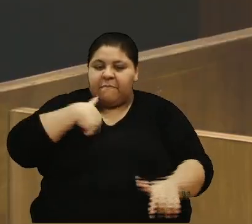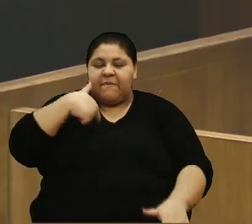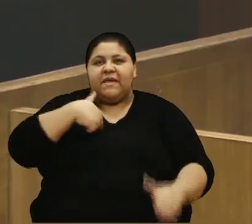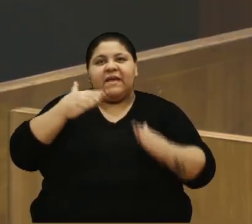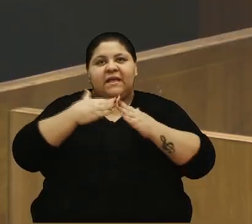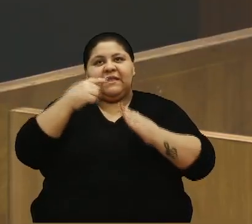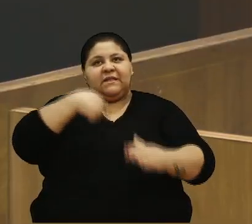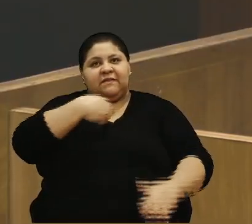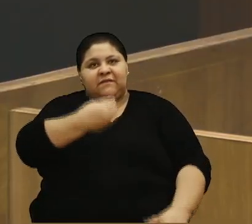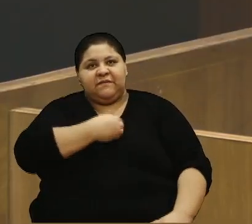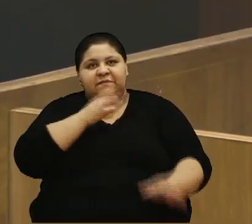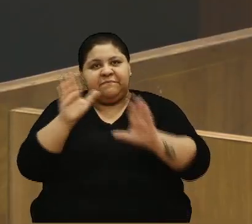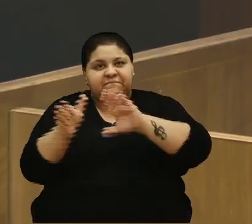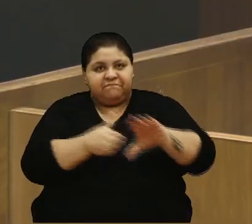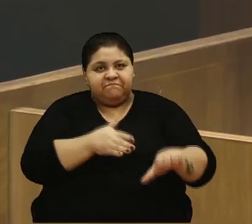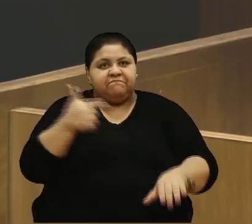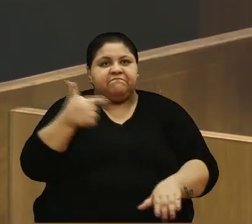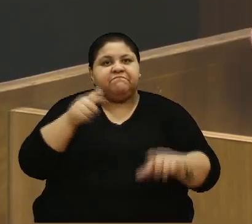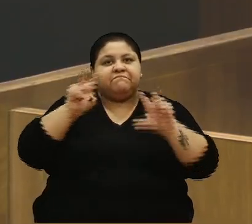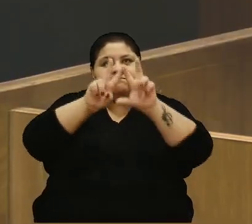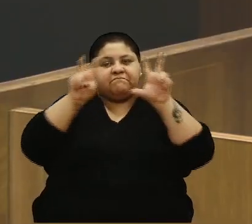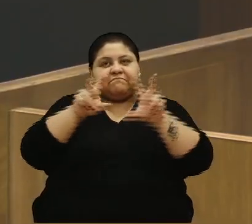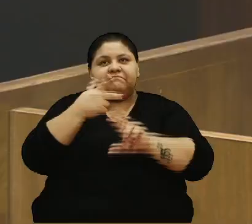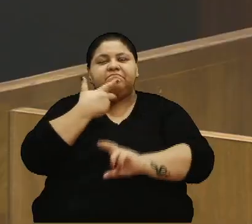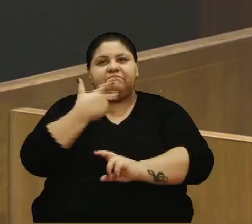Vida. Segundo assunto que eu trago aqui,